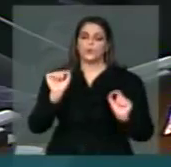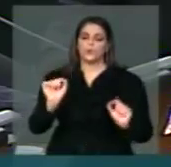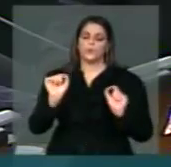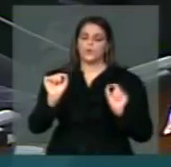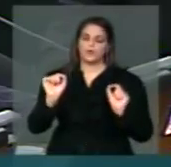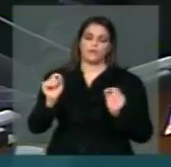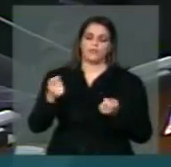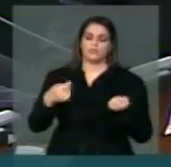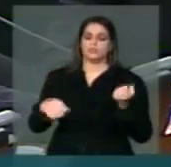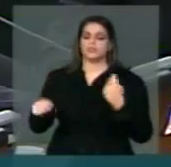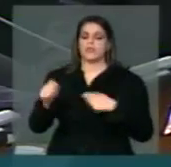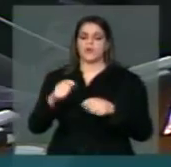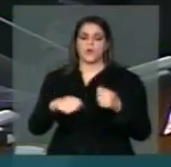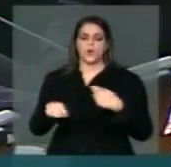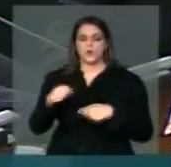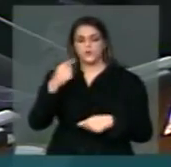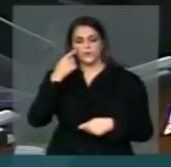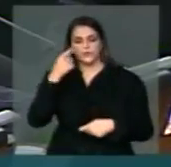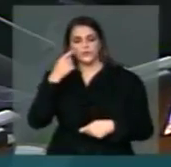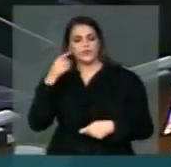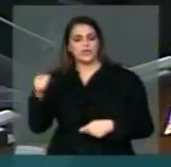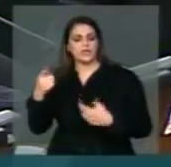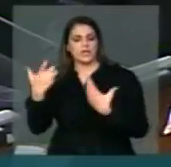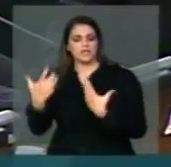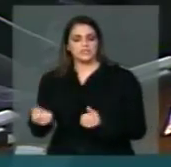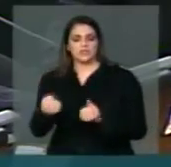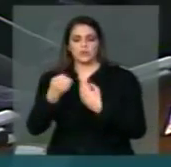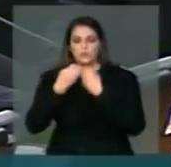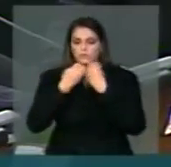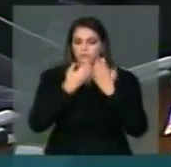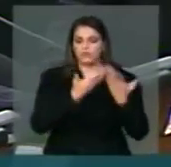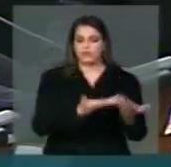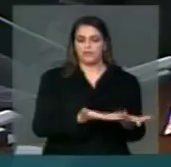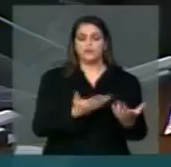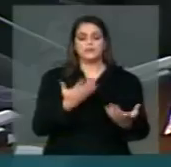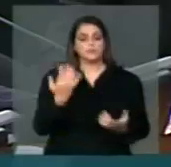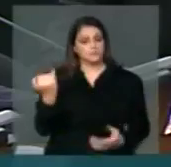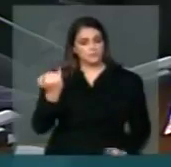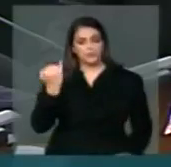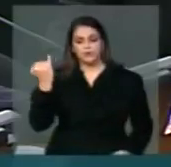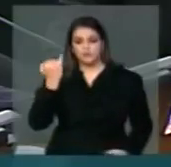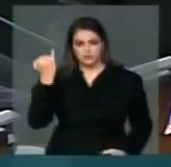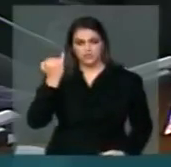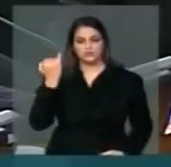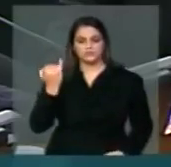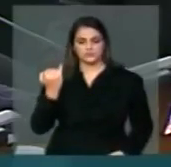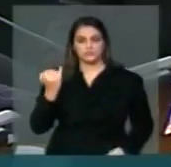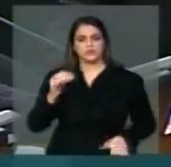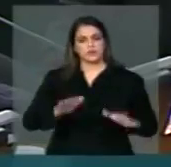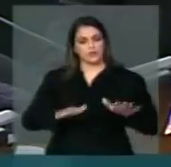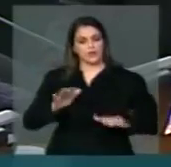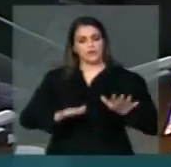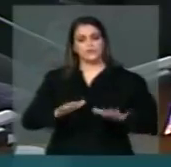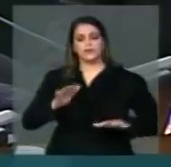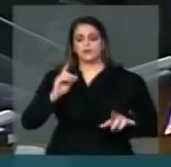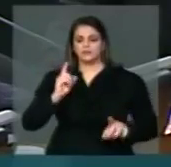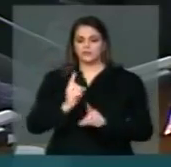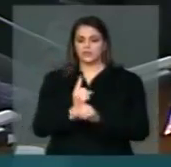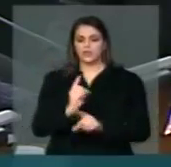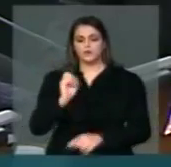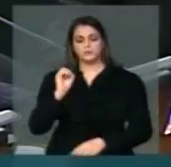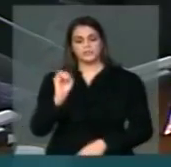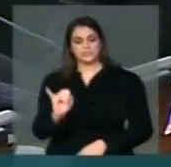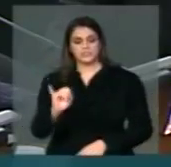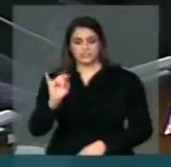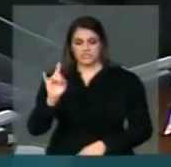ele pudesse fazer a delação. Isso é importante, porque fruto disso nós podemos saber se foi a conversão